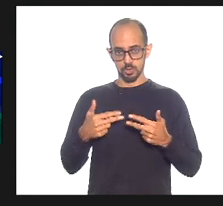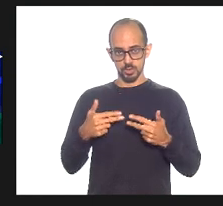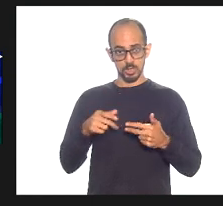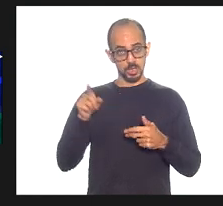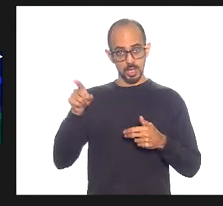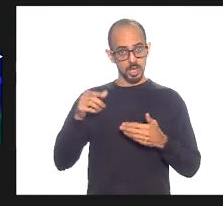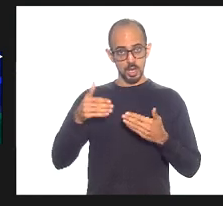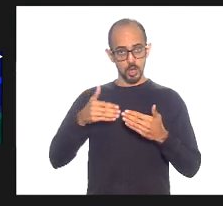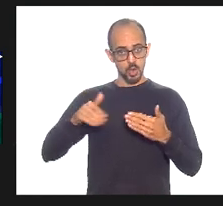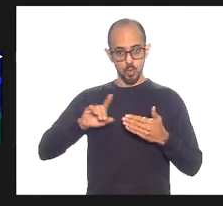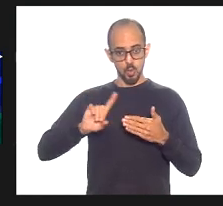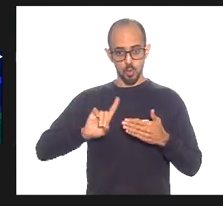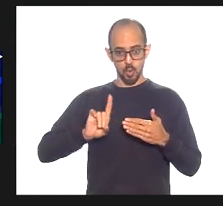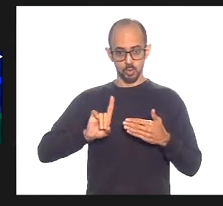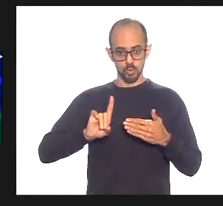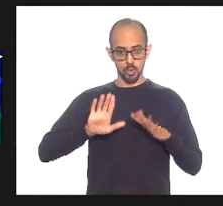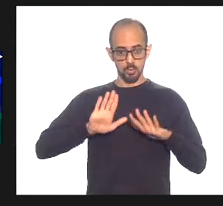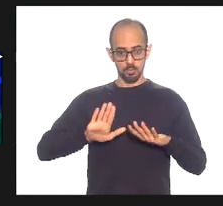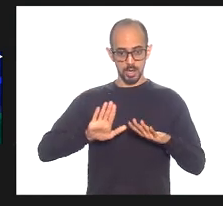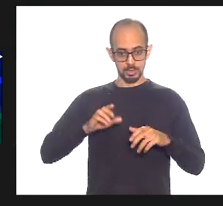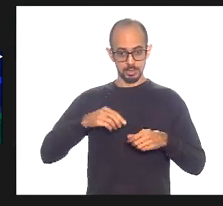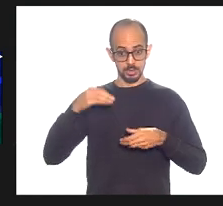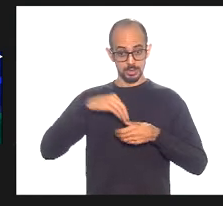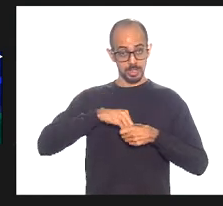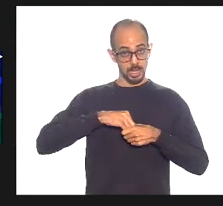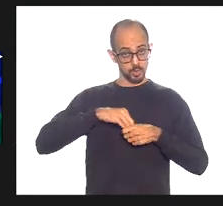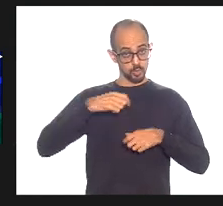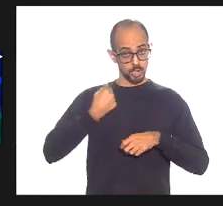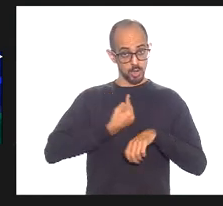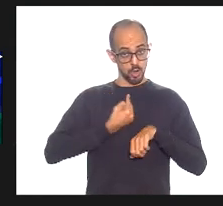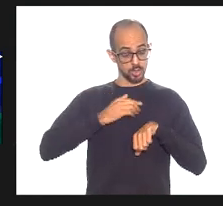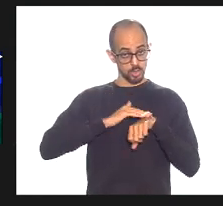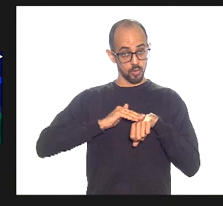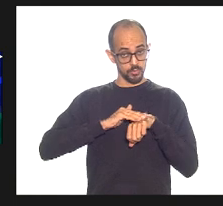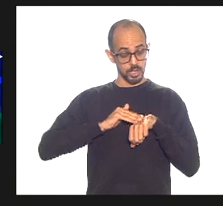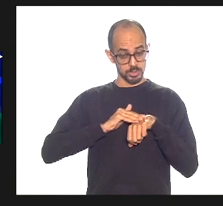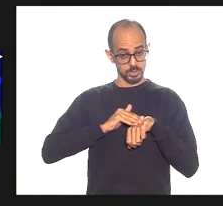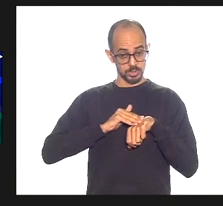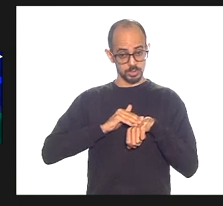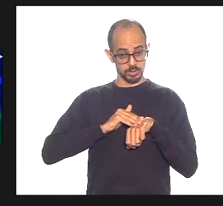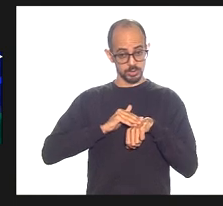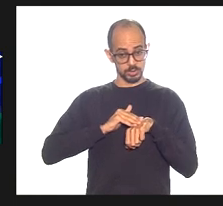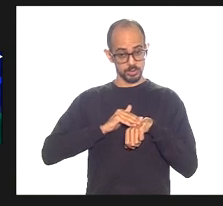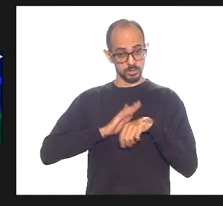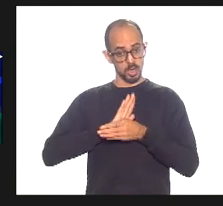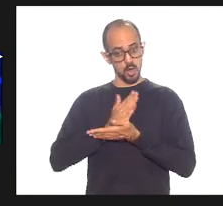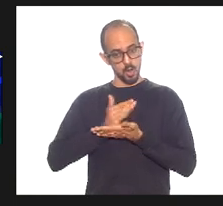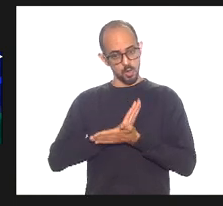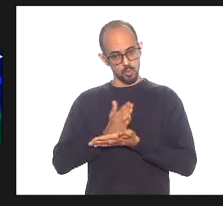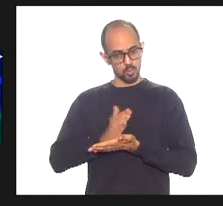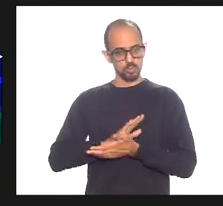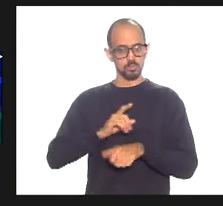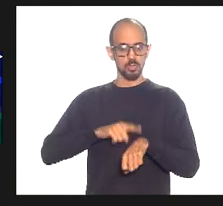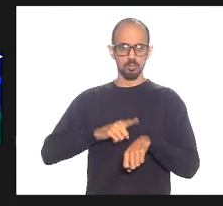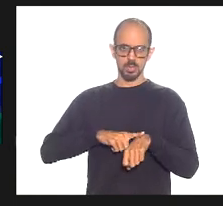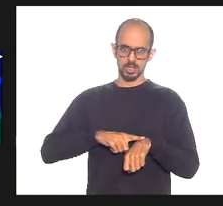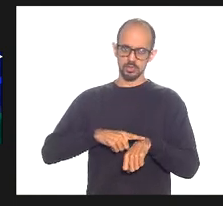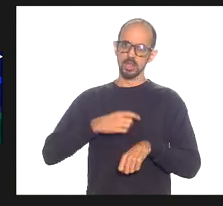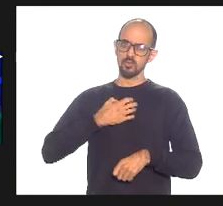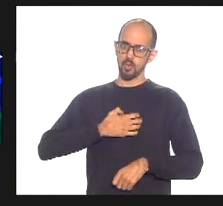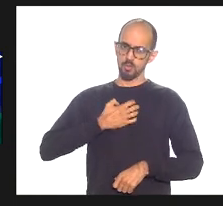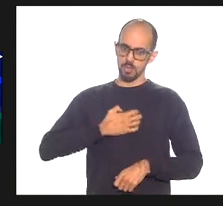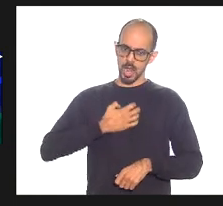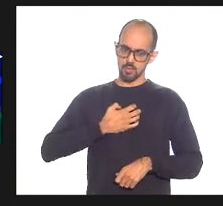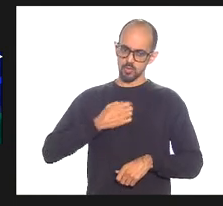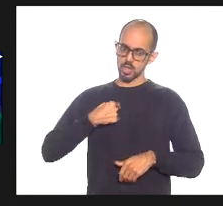que ele não concordou mais dentro da nossa conversa que em alguns momentos ele se exaltou que faz parte também